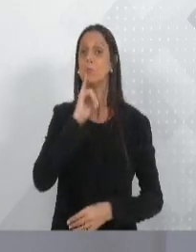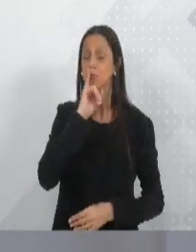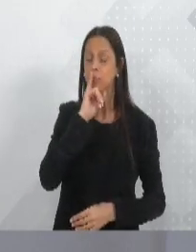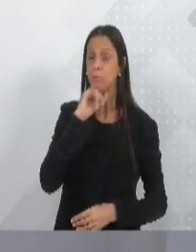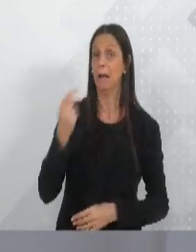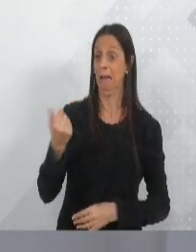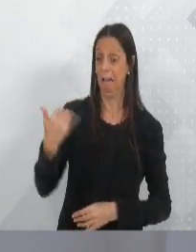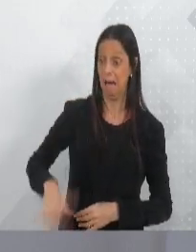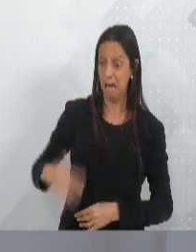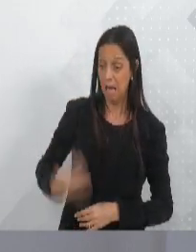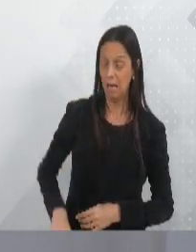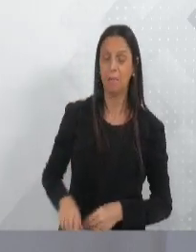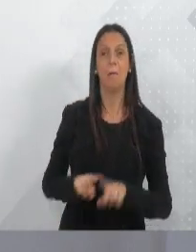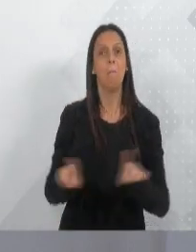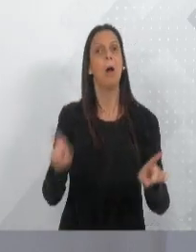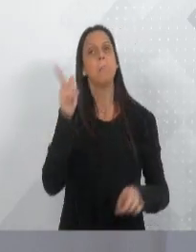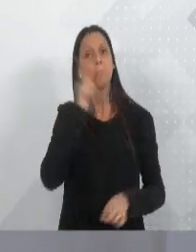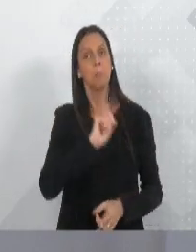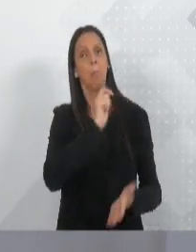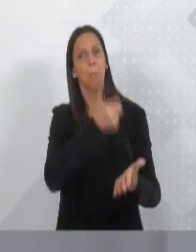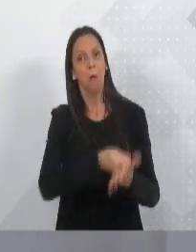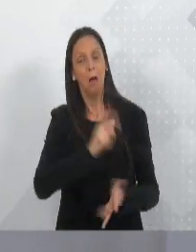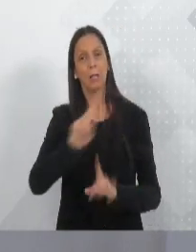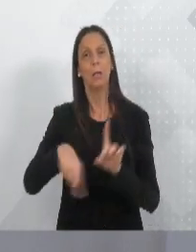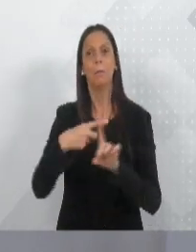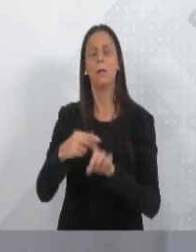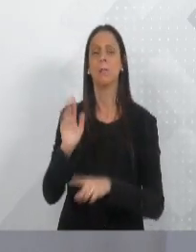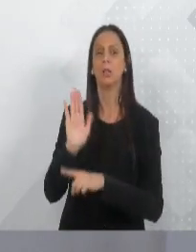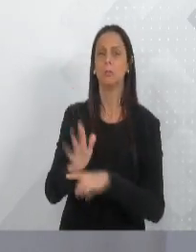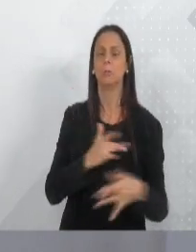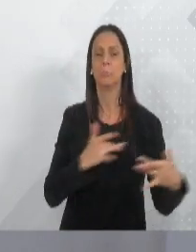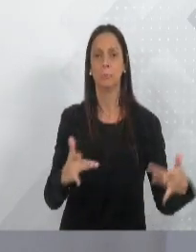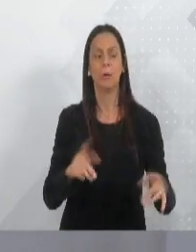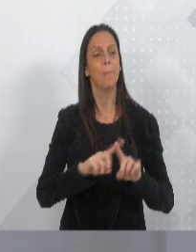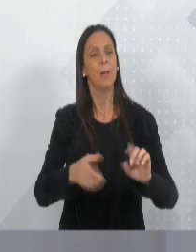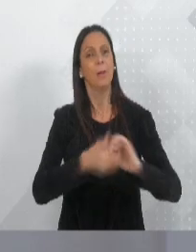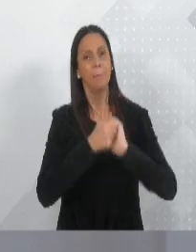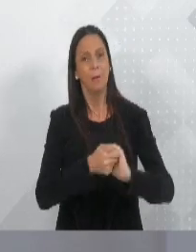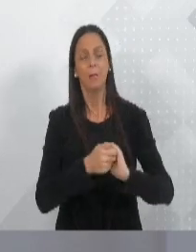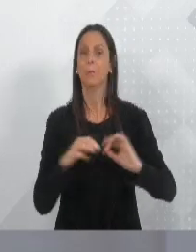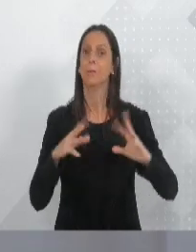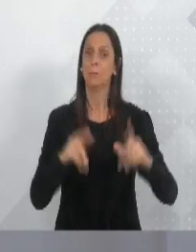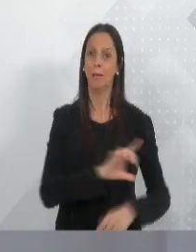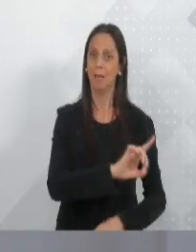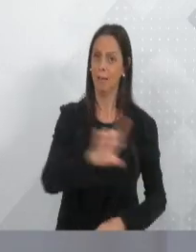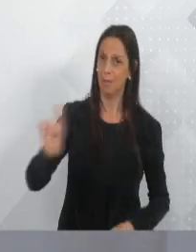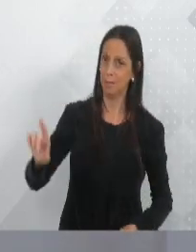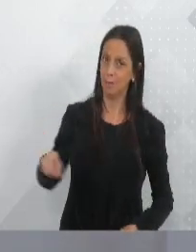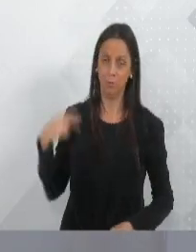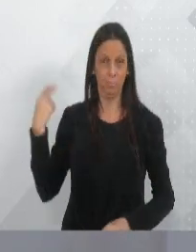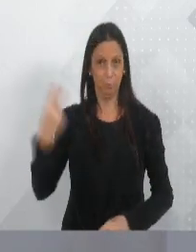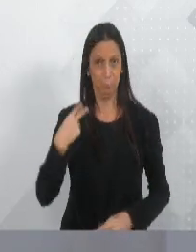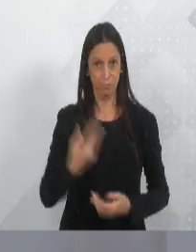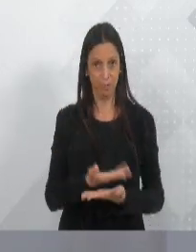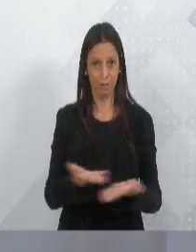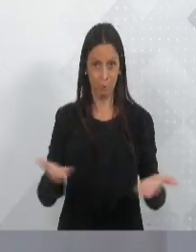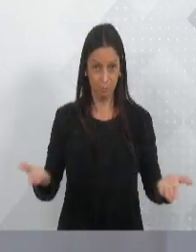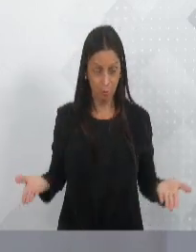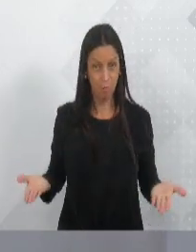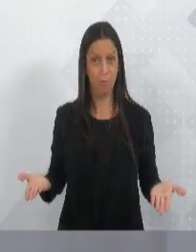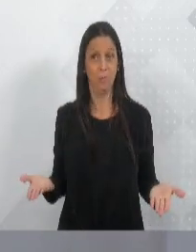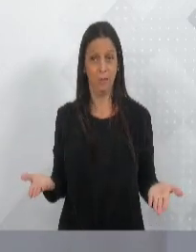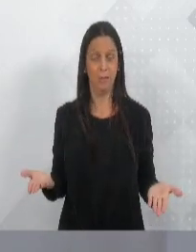vencer na vida e fazer filantropia meus parabéns a todos eles e meus parabéns a também cada um de vossas excelências senhores vereadores que